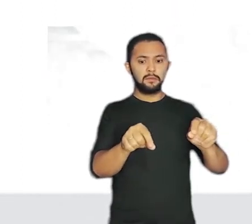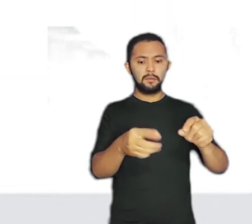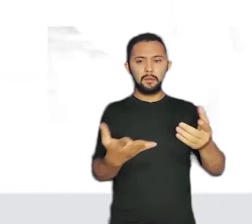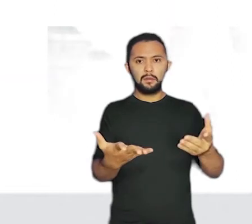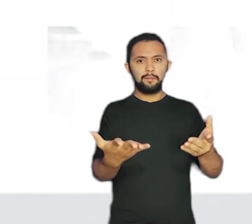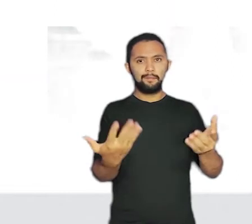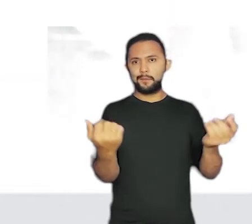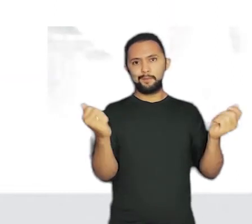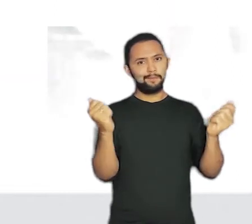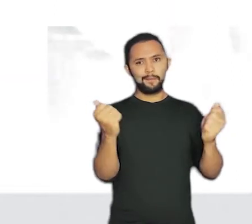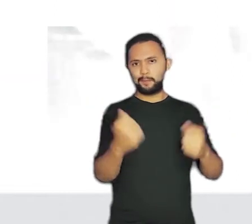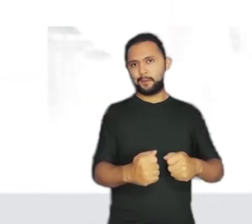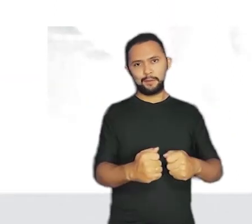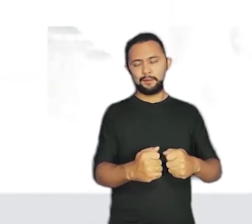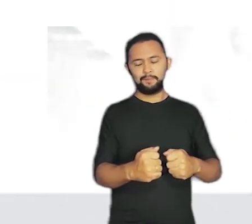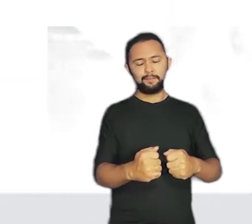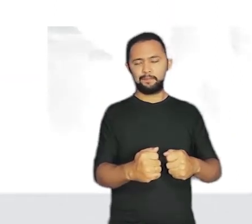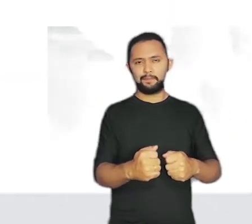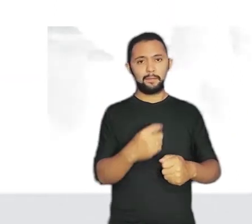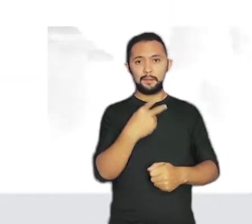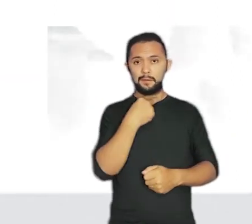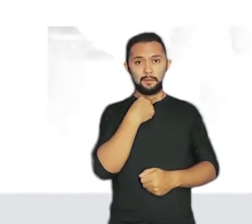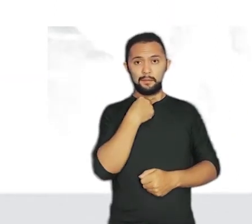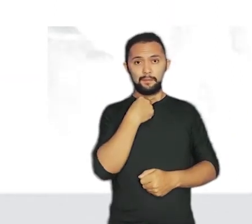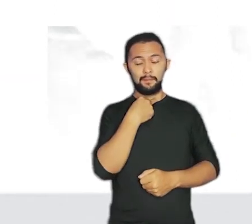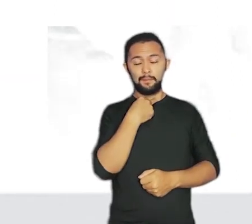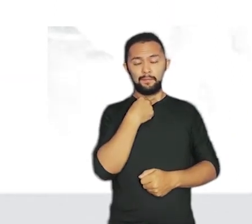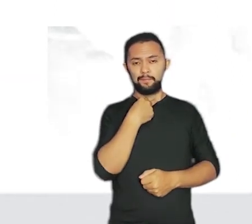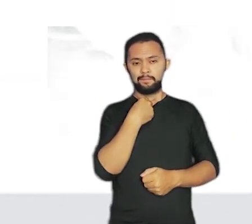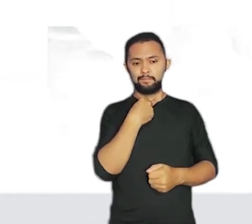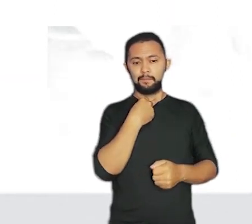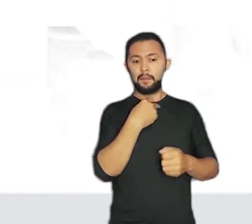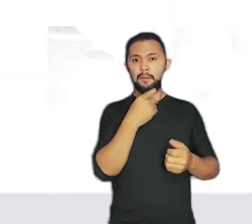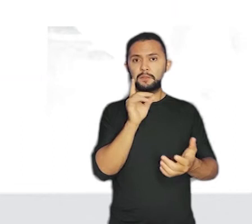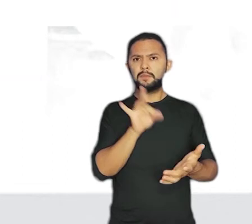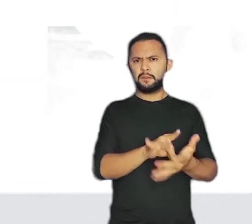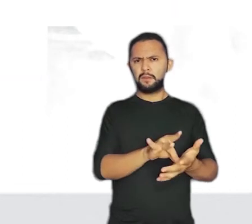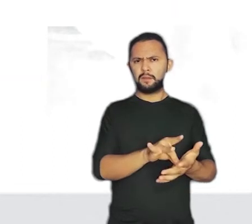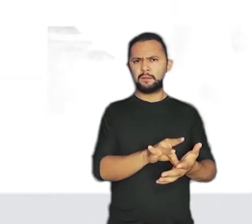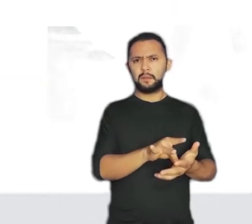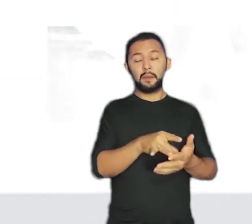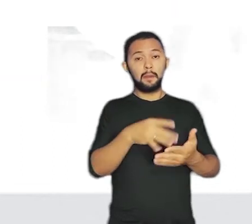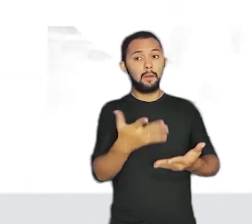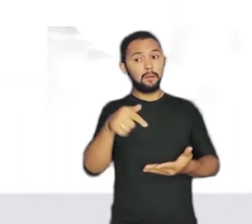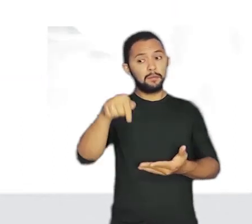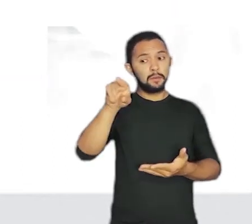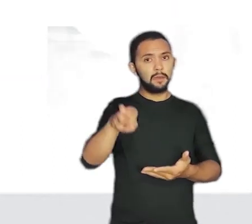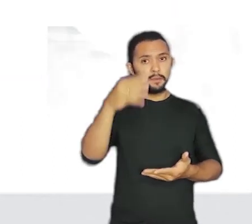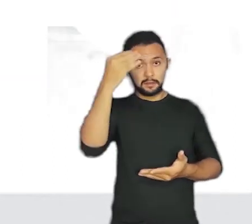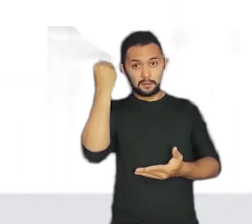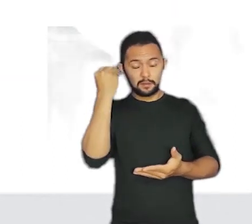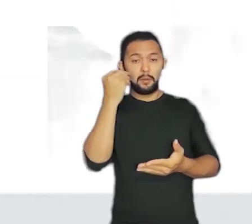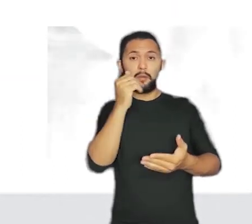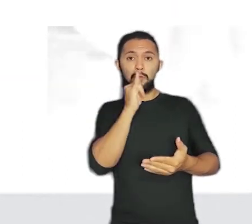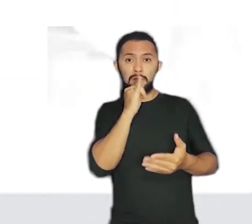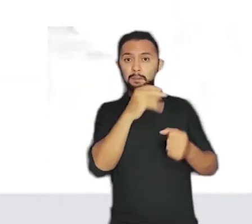ação. Então, o sujeito é indeterminado. Eu sei que alguém esqueceu, mas eu não posso afirmar se foram eles, se foram elas, se